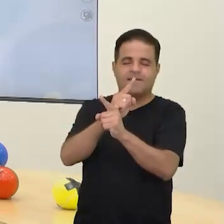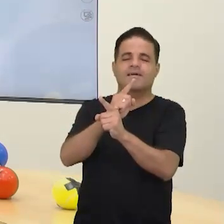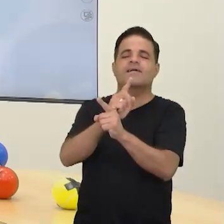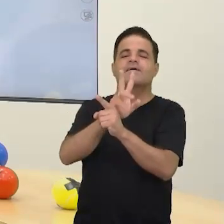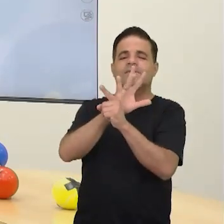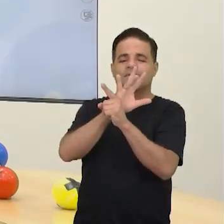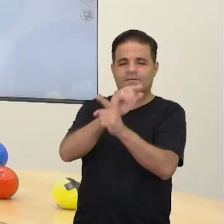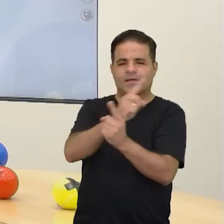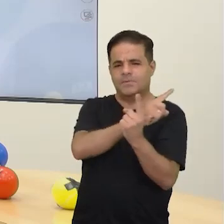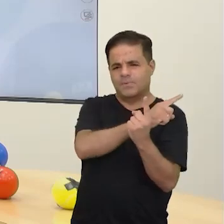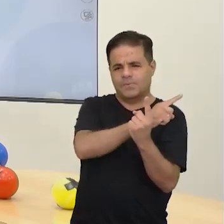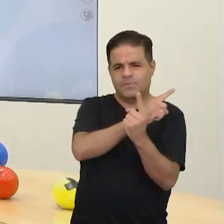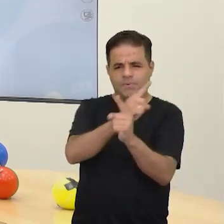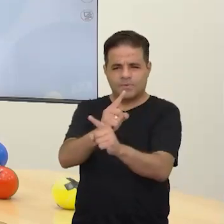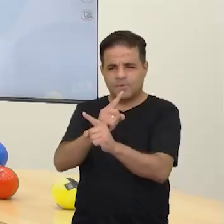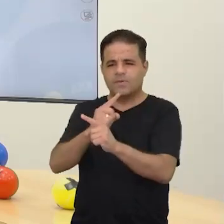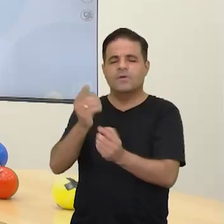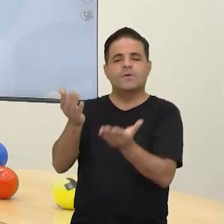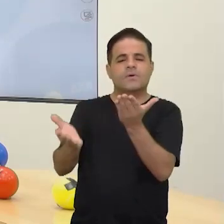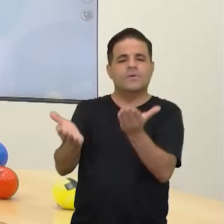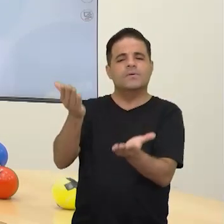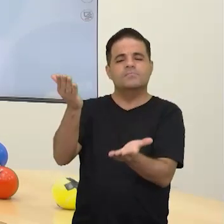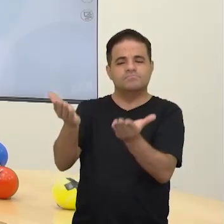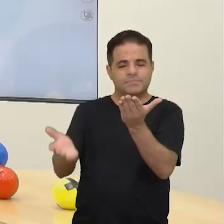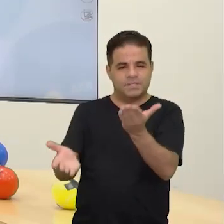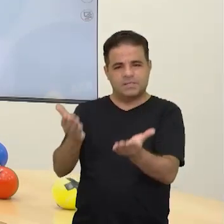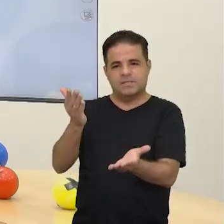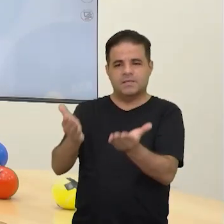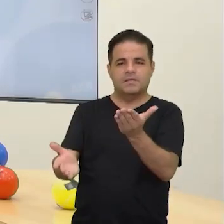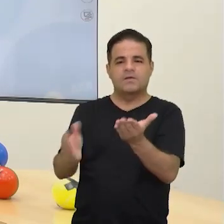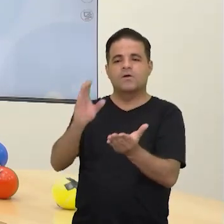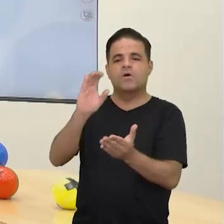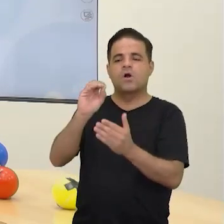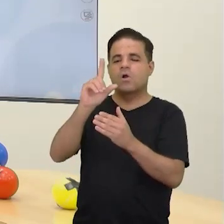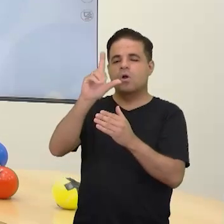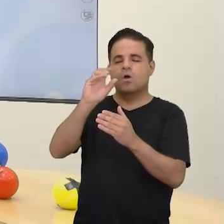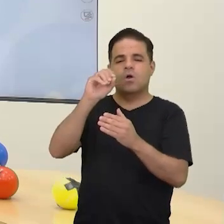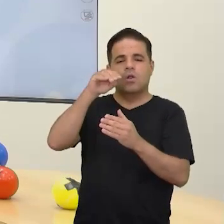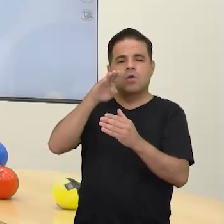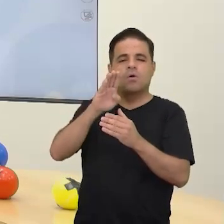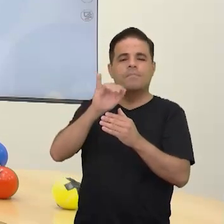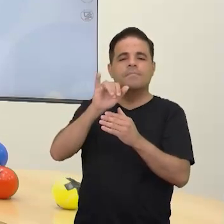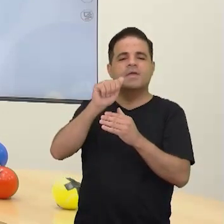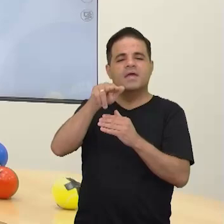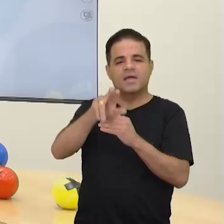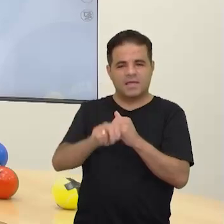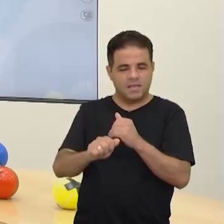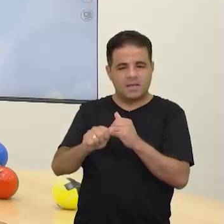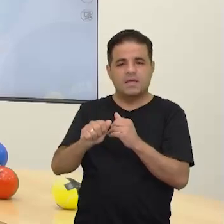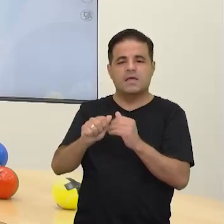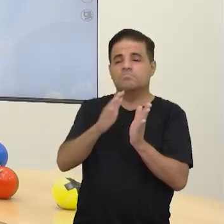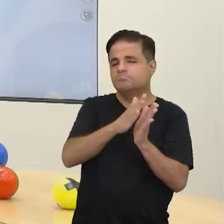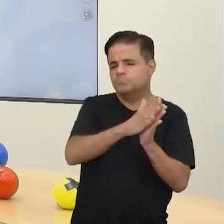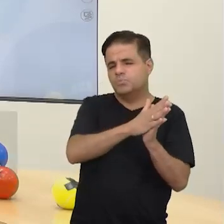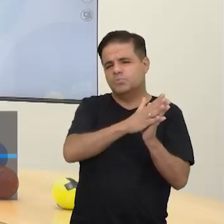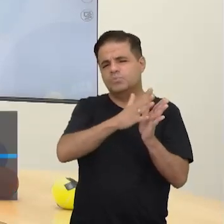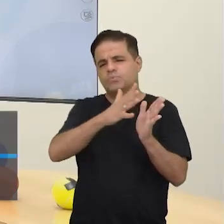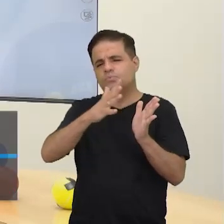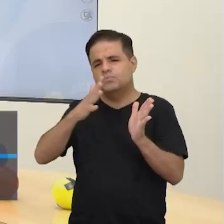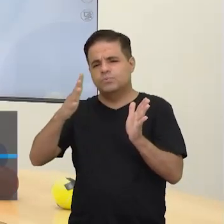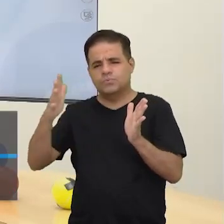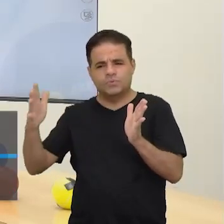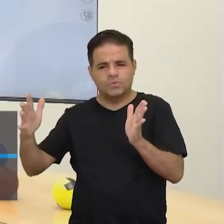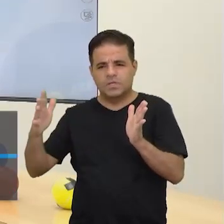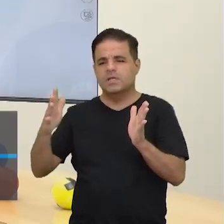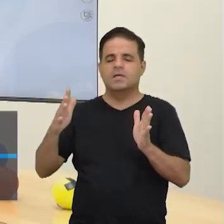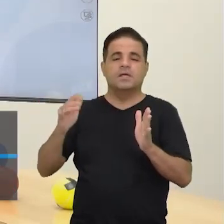vai contrabalancear a força coulombiana. Então tem que ter uma força ali de curto alcance que não deixa que os